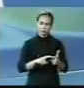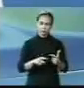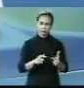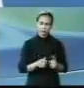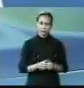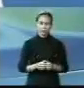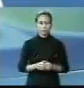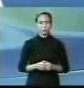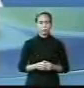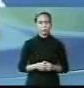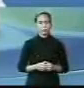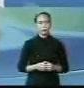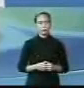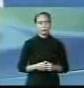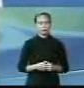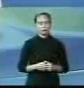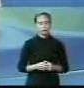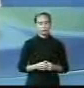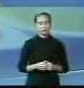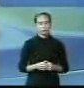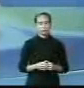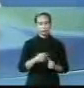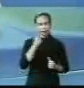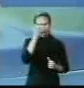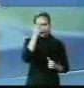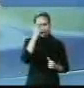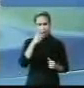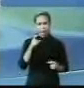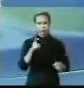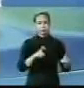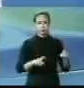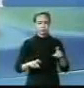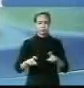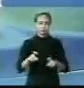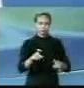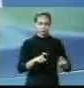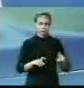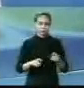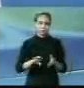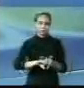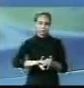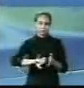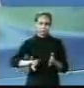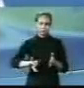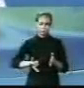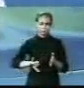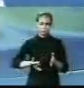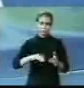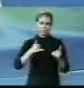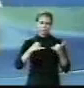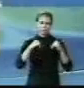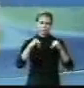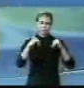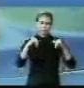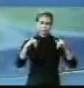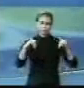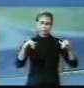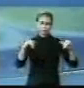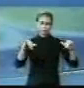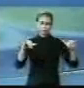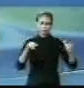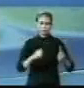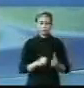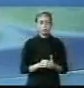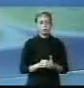né, com seus computadores todos fora de rede, com problemas de dados perdidos, por invasão de alguma pessoa ou atuação de